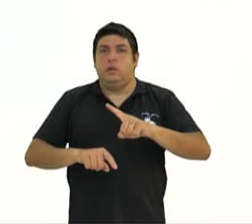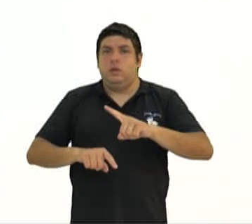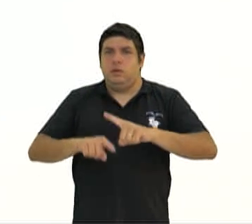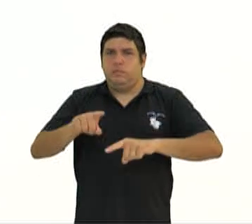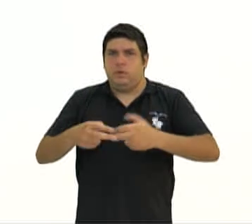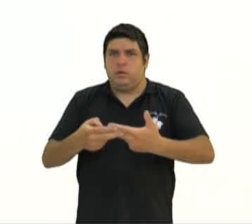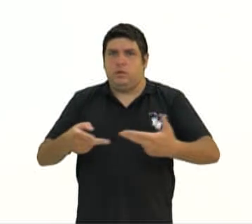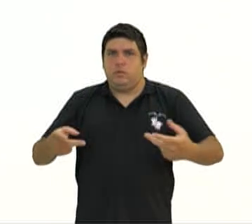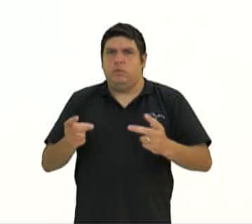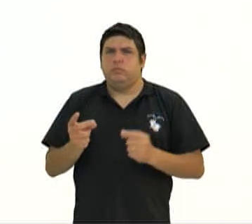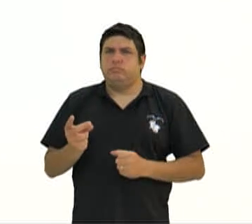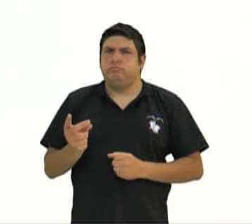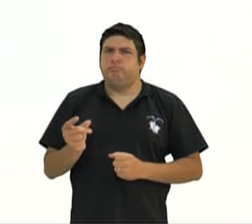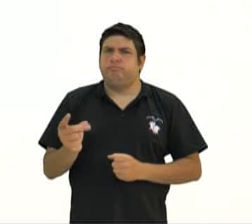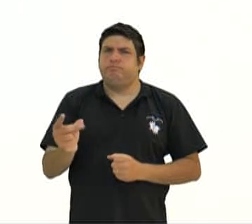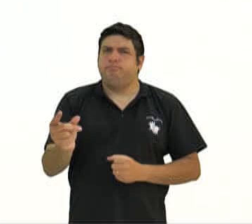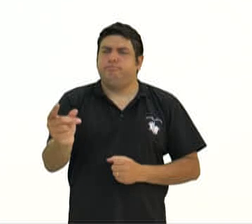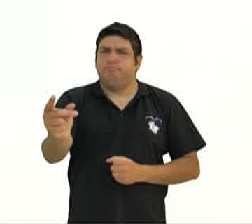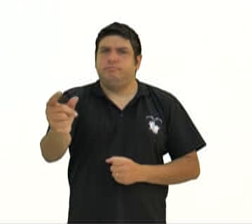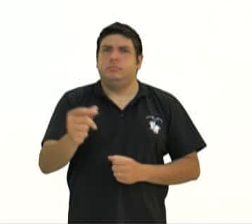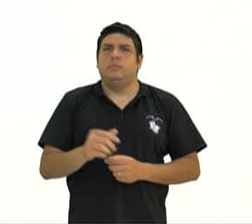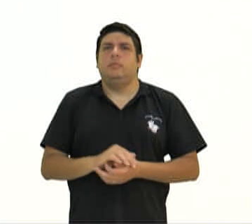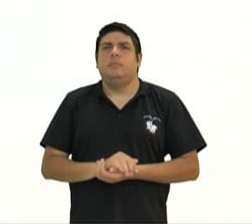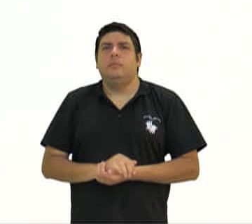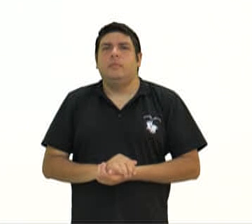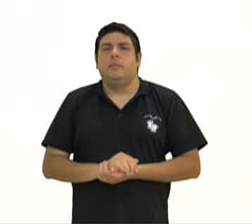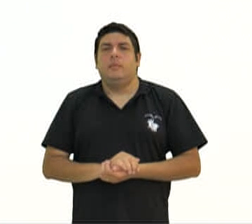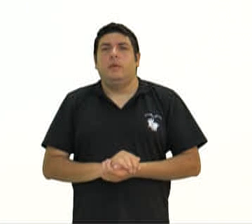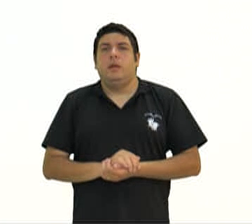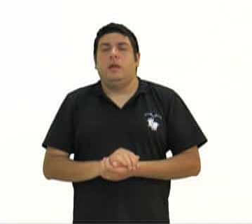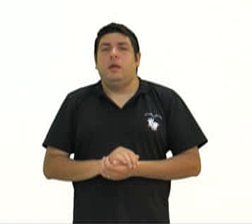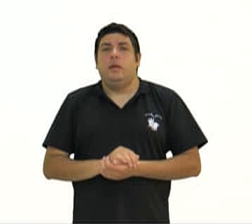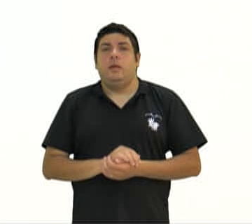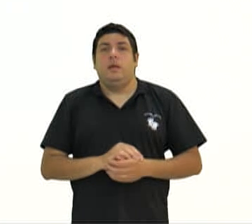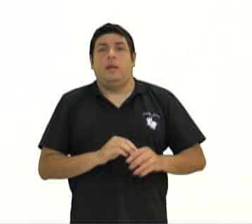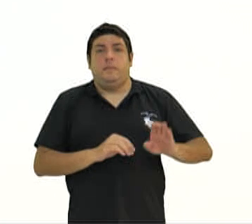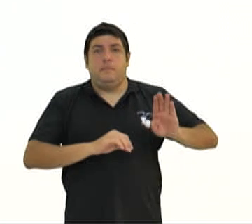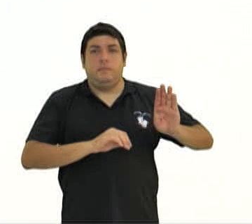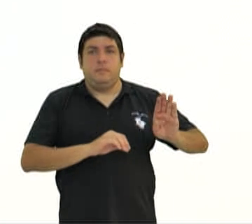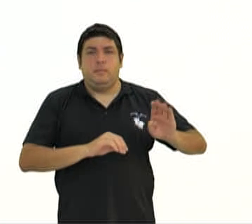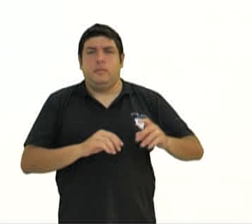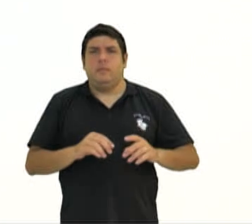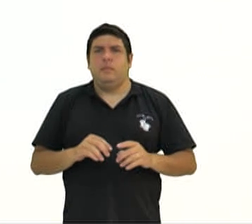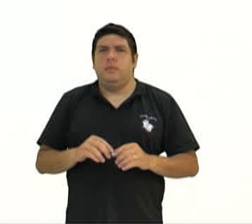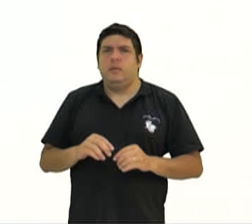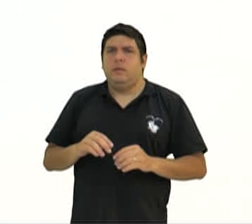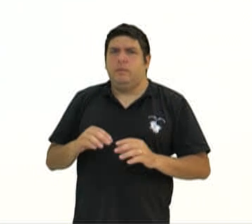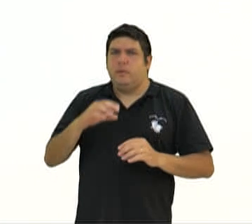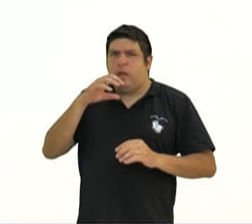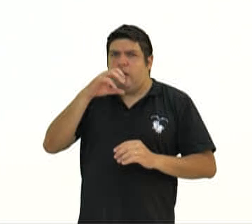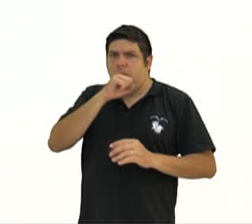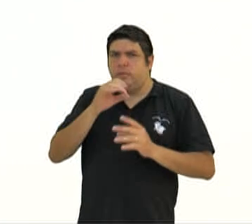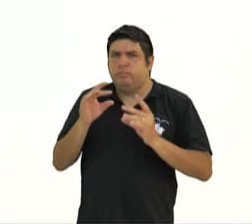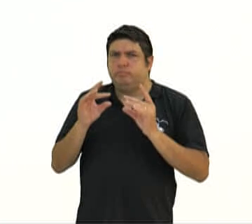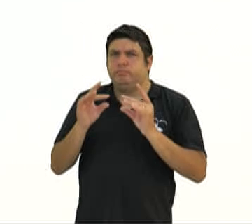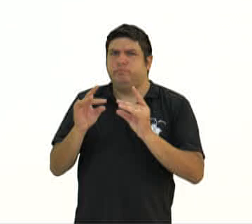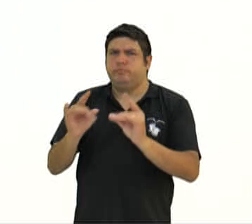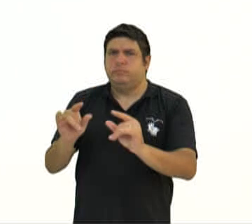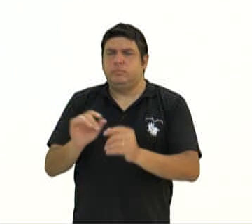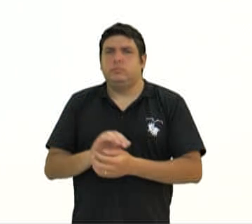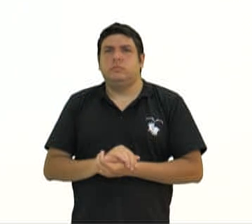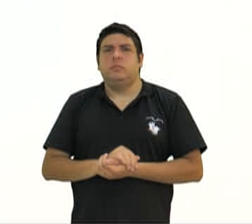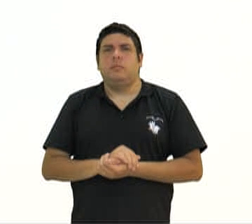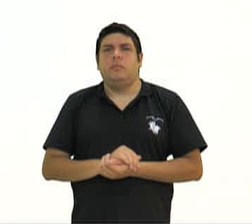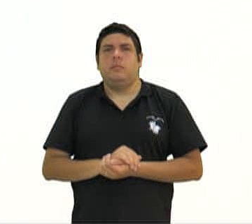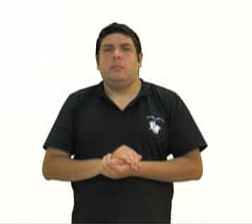duráveis dentro da ideia das indústrias de bens de consumo. Não duráveis também é a ideia ali da subdivisão das indústrias de